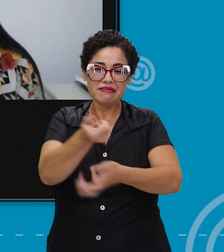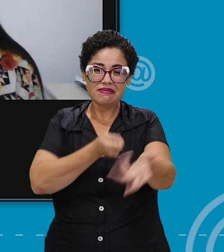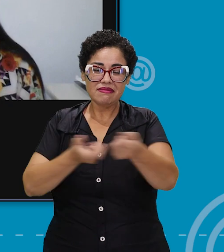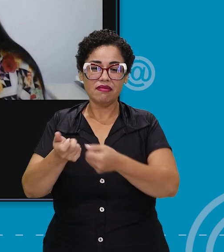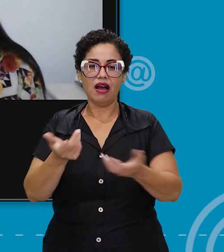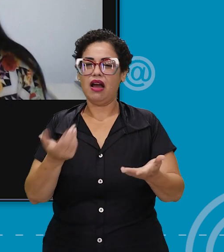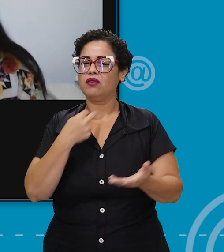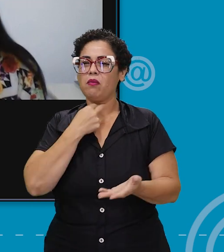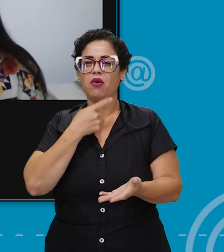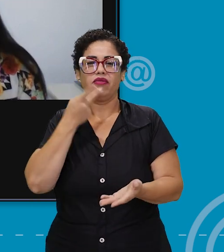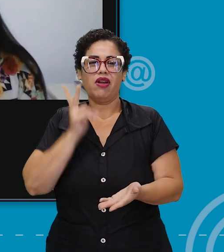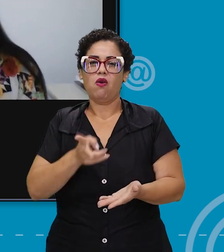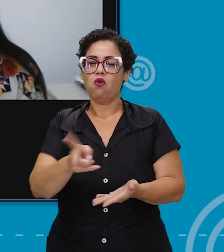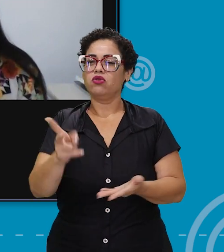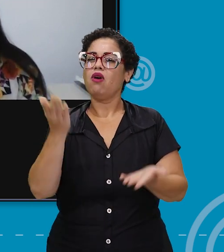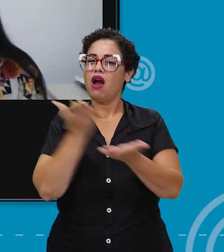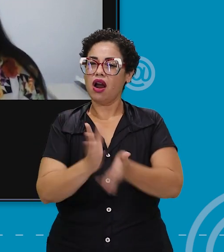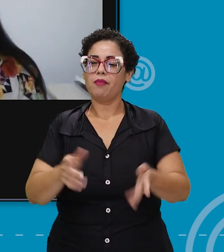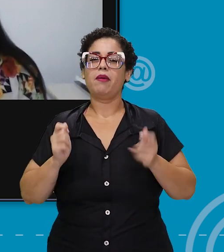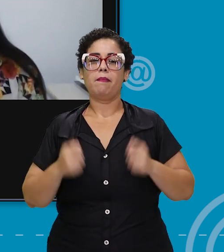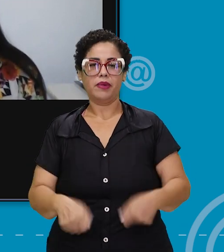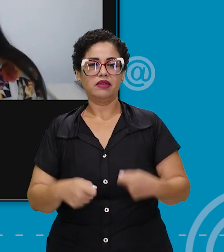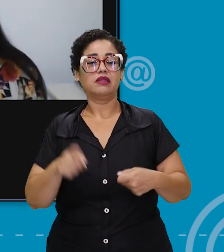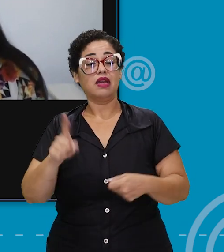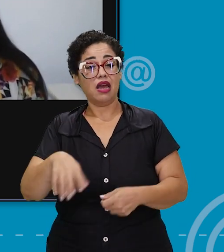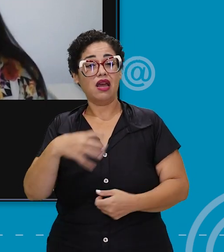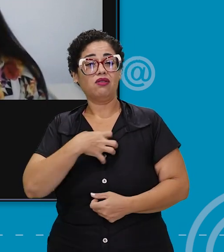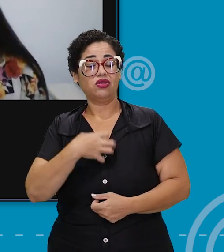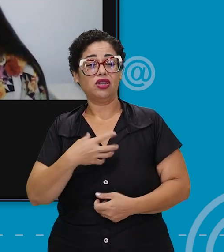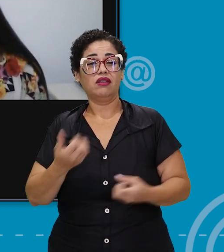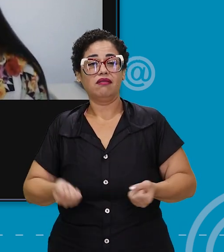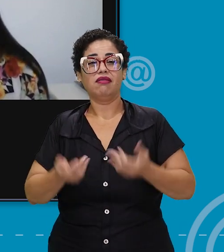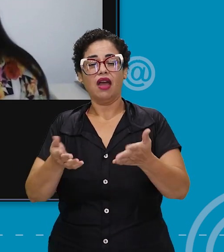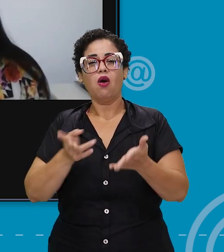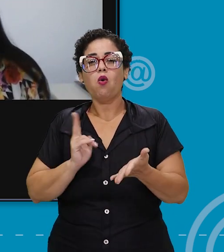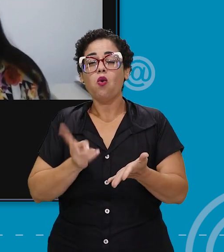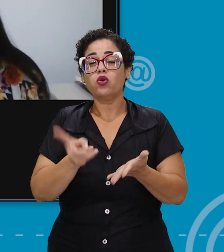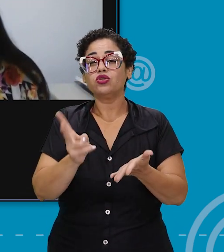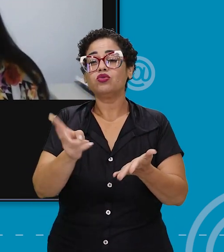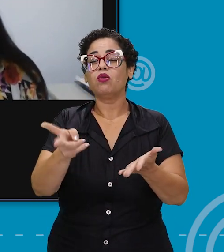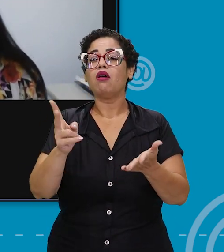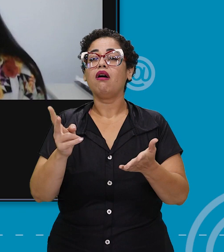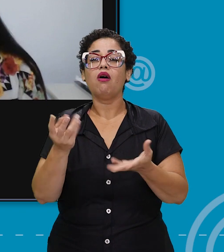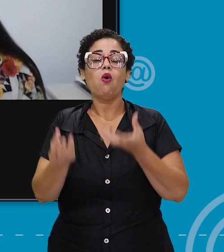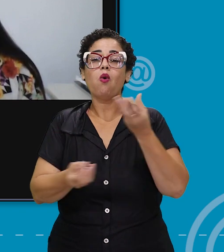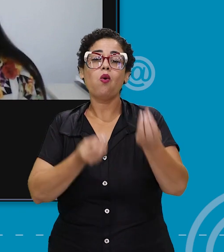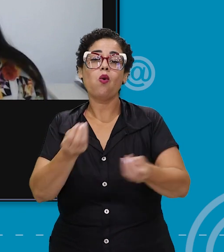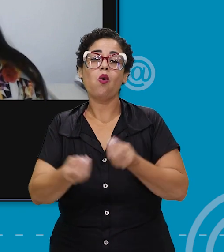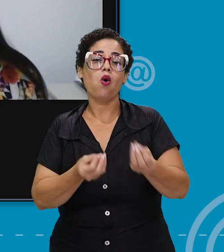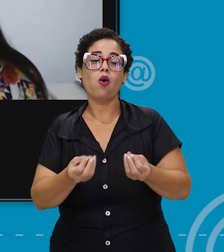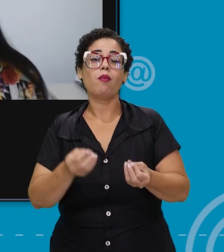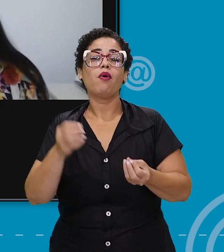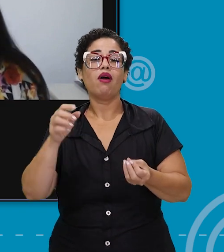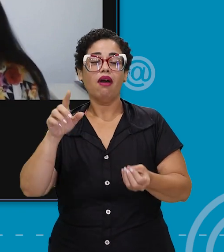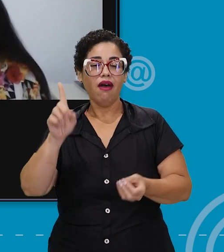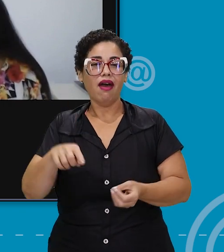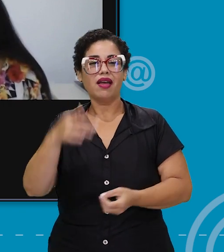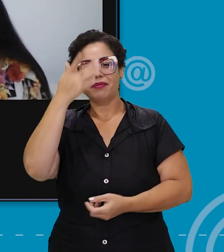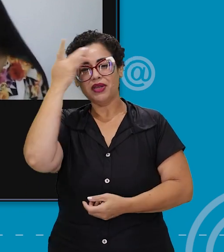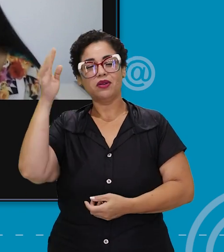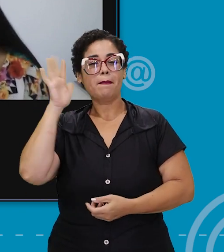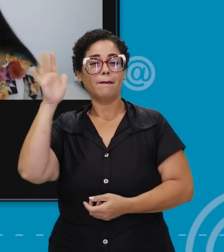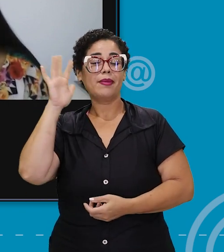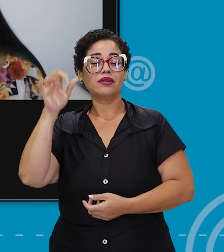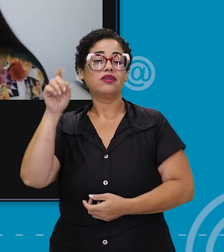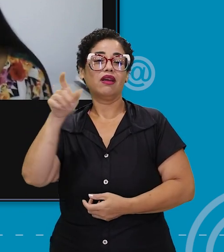que a gente tem que acabar com isso de uma vez, porque isso é uma forma de fazer a manutenção de como que